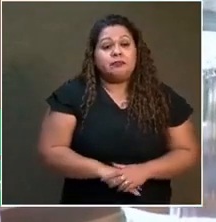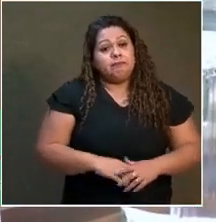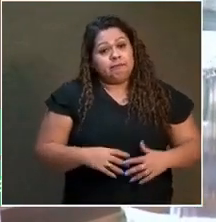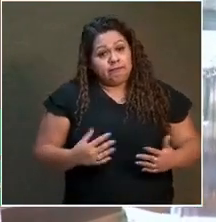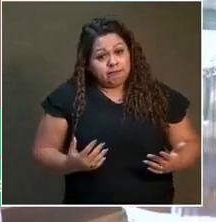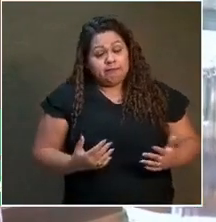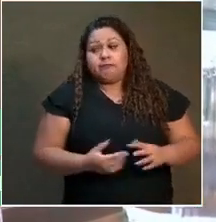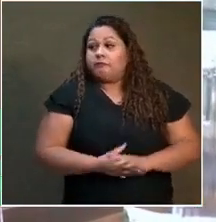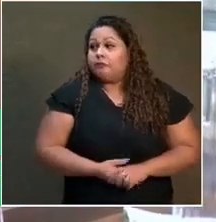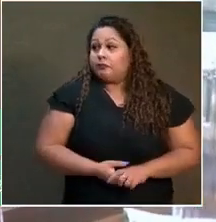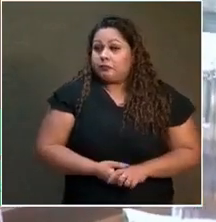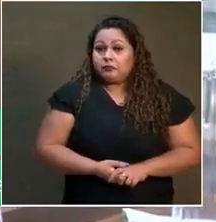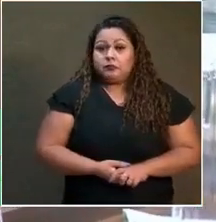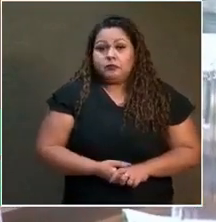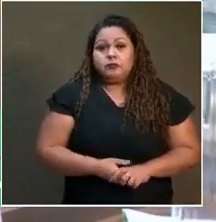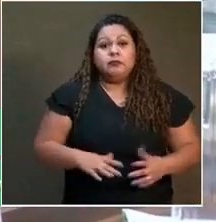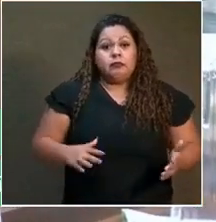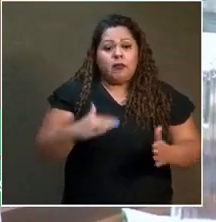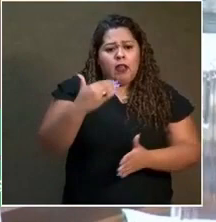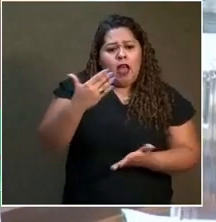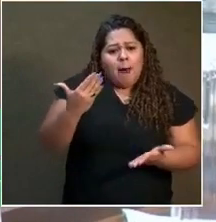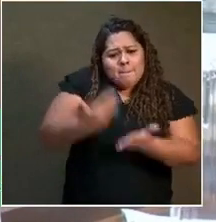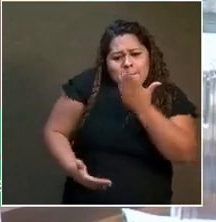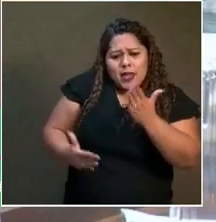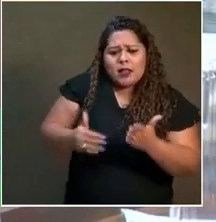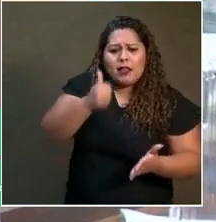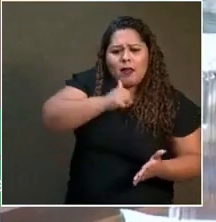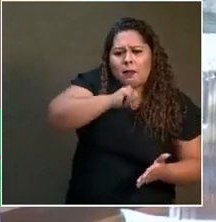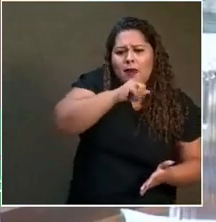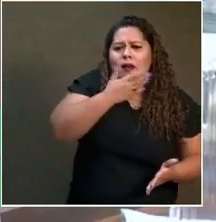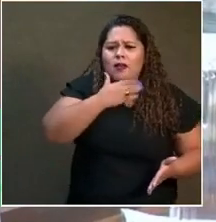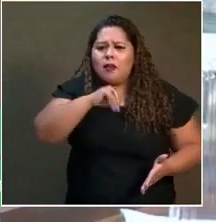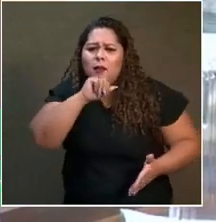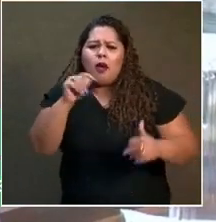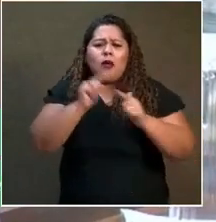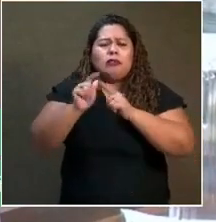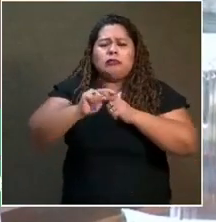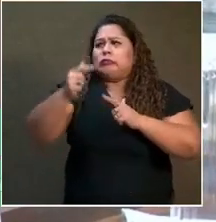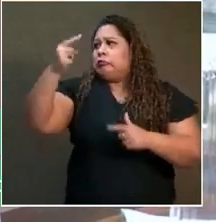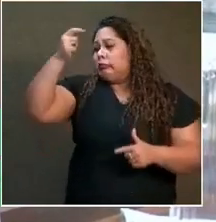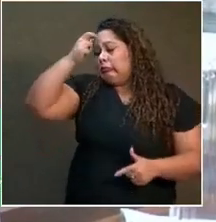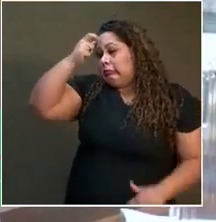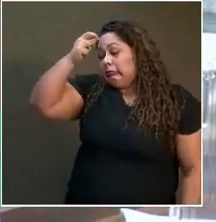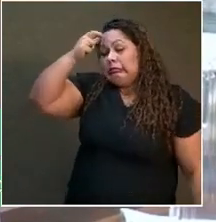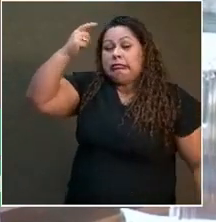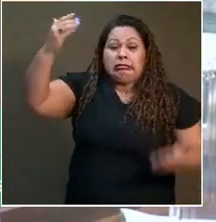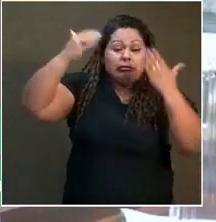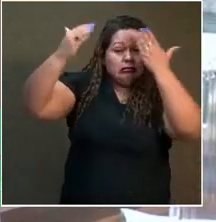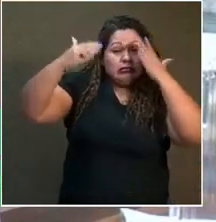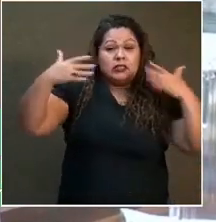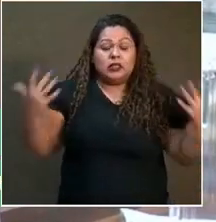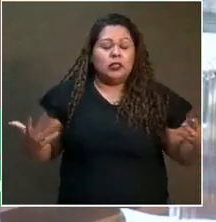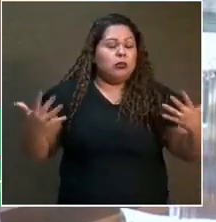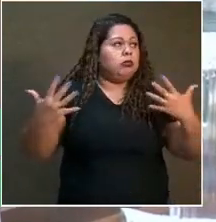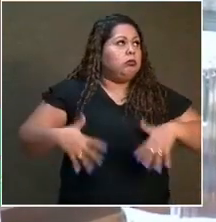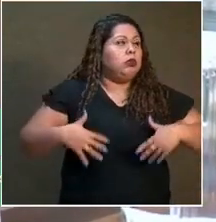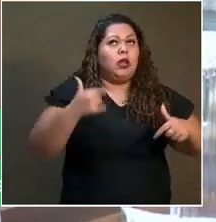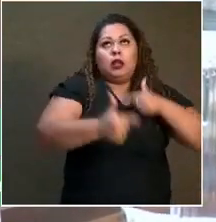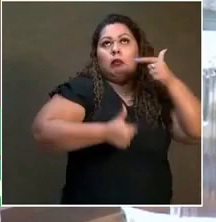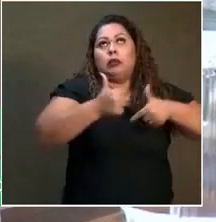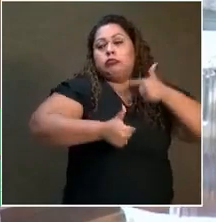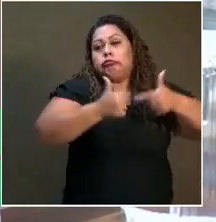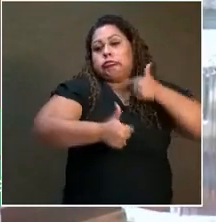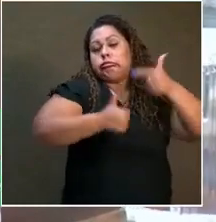Segundo, a perda dos pais, problema psicológico, escala excessiva.